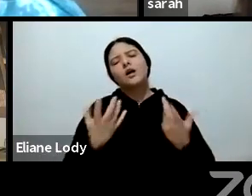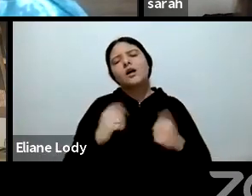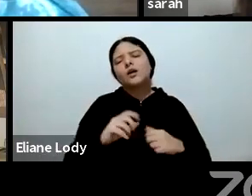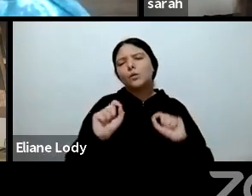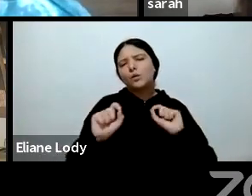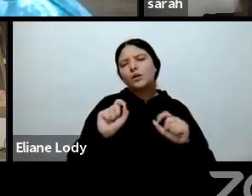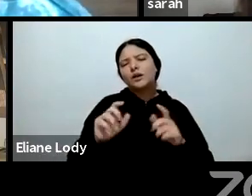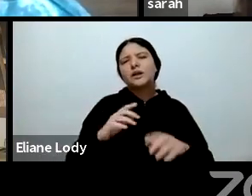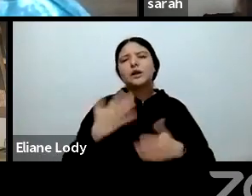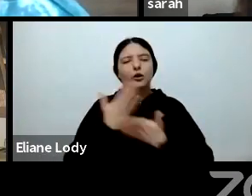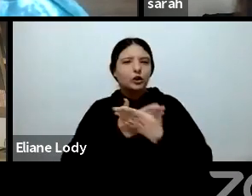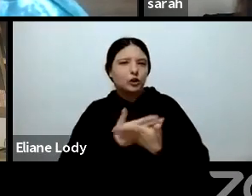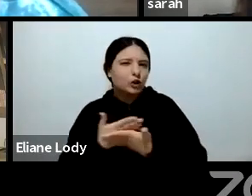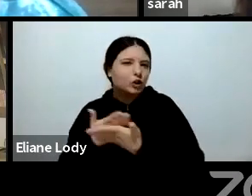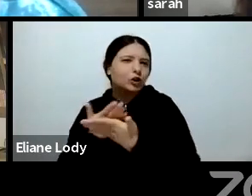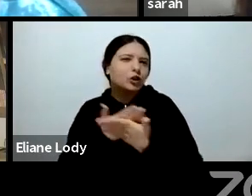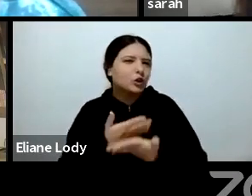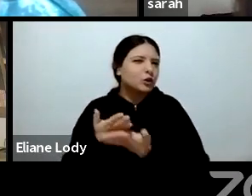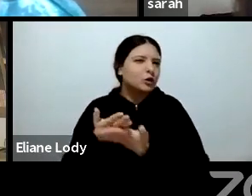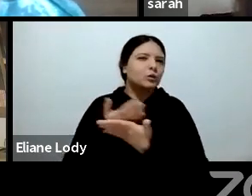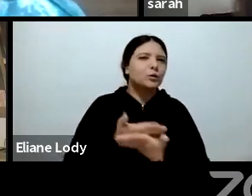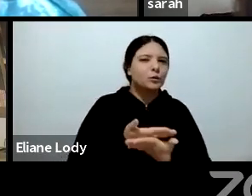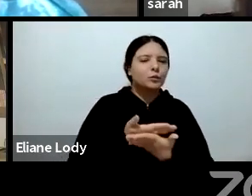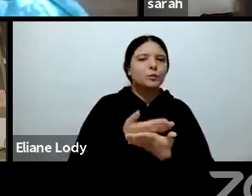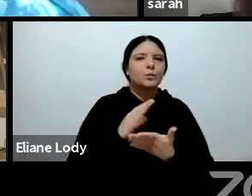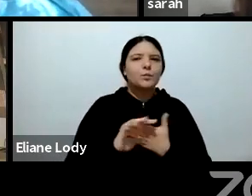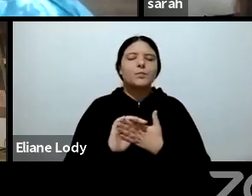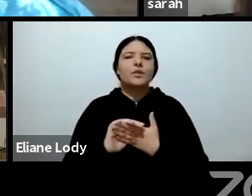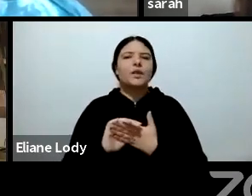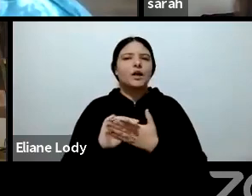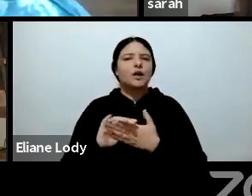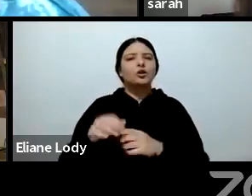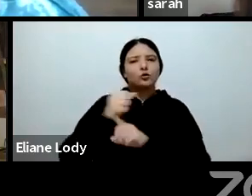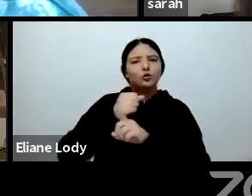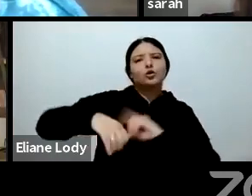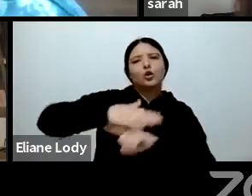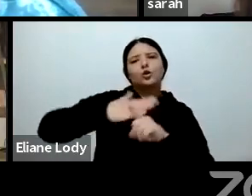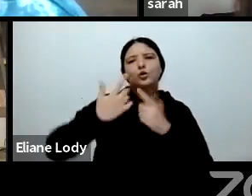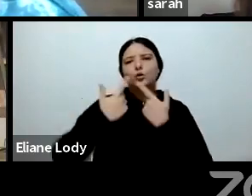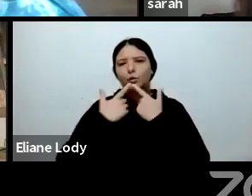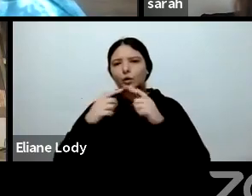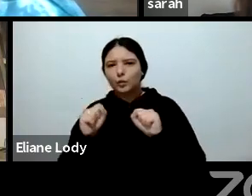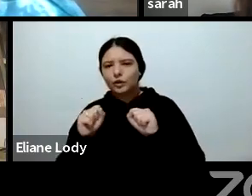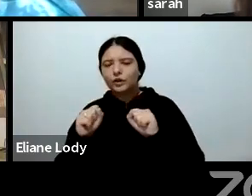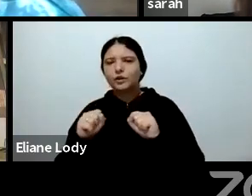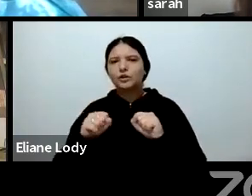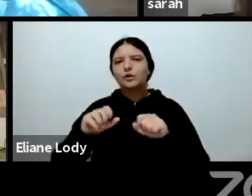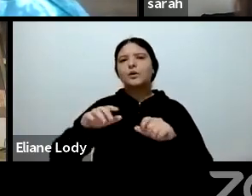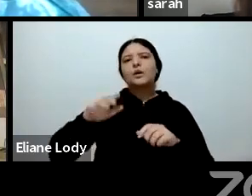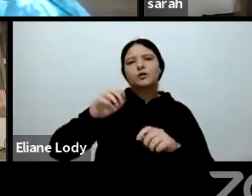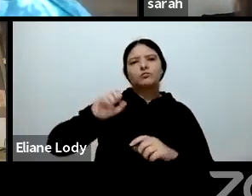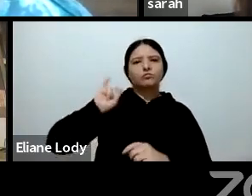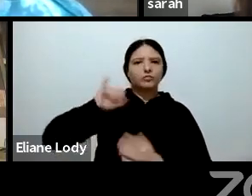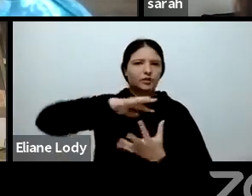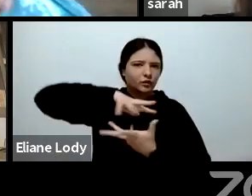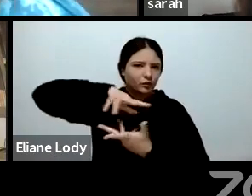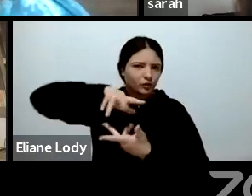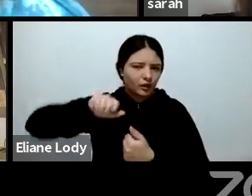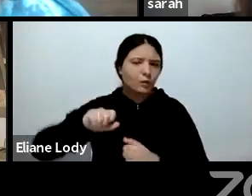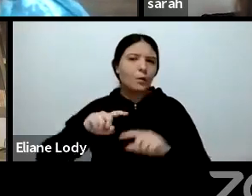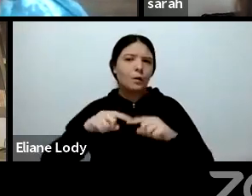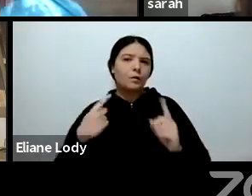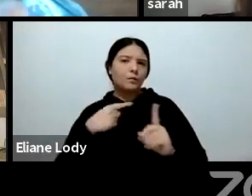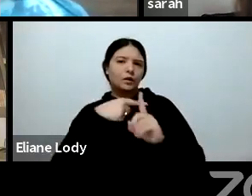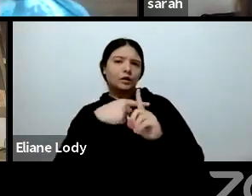os estudos, né, nos estudos sociolinguísticos, né, na arena internacional, né, os estudos